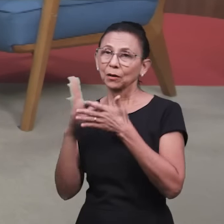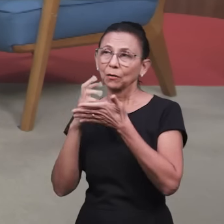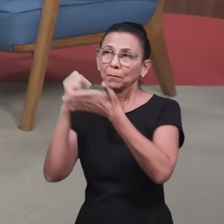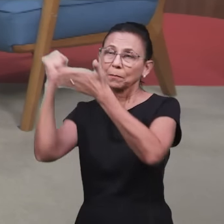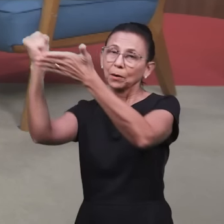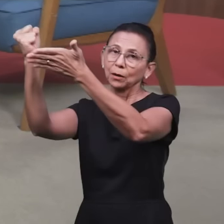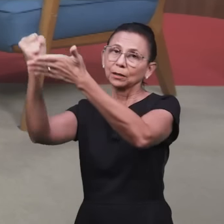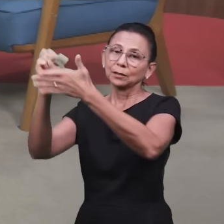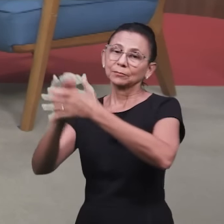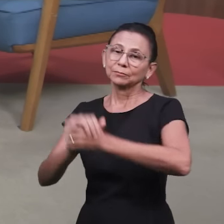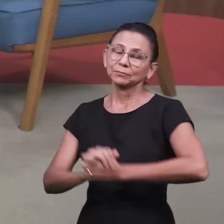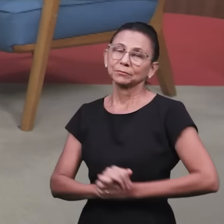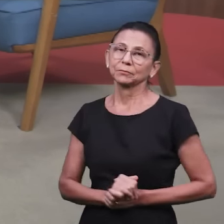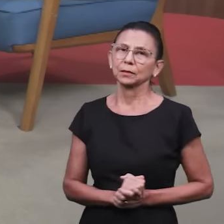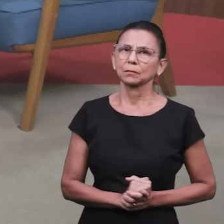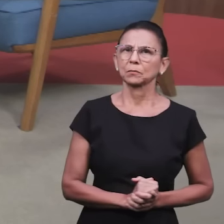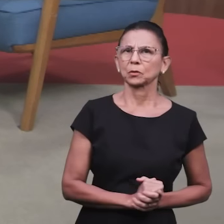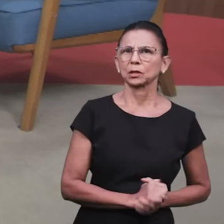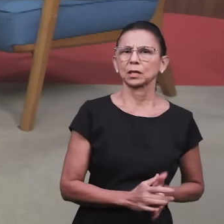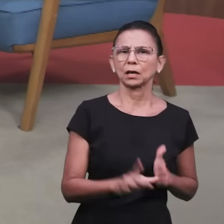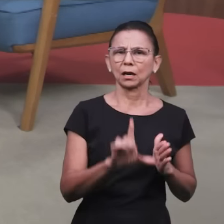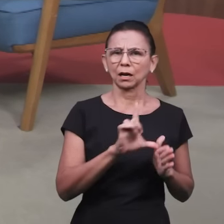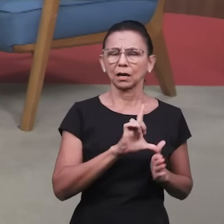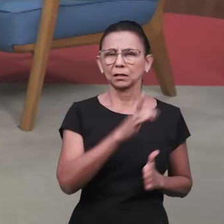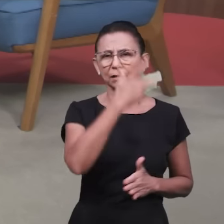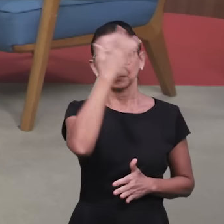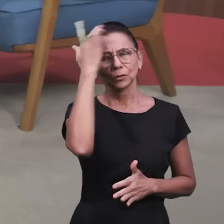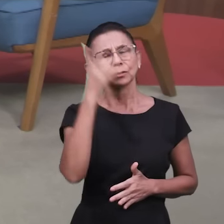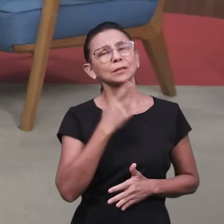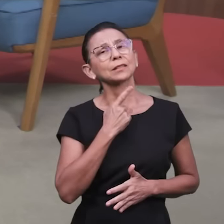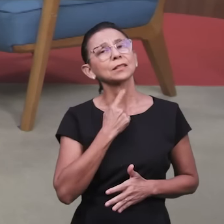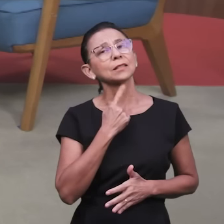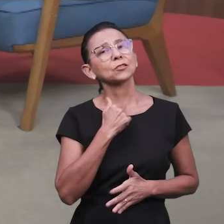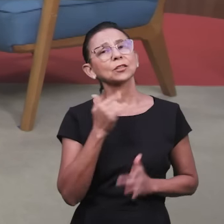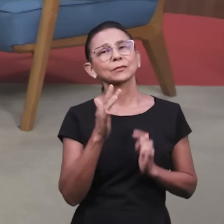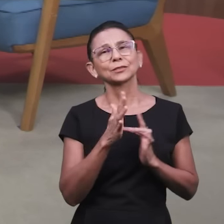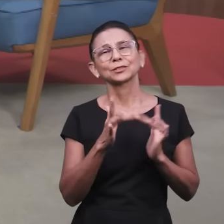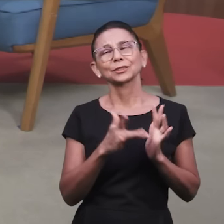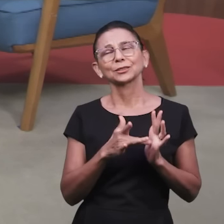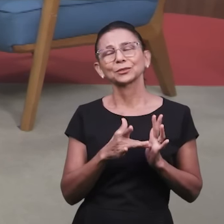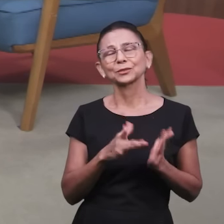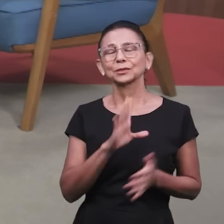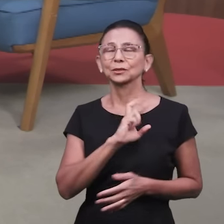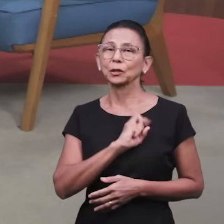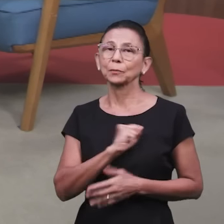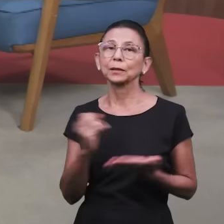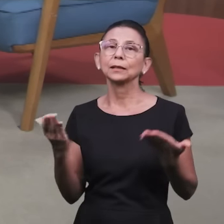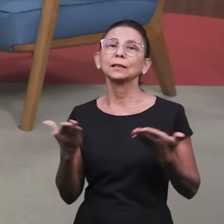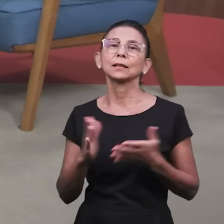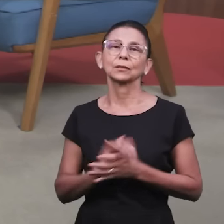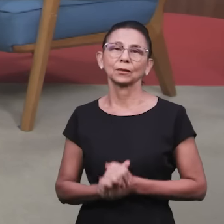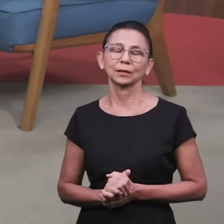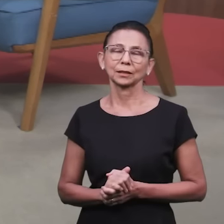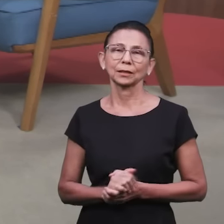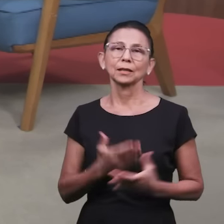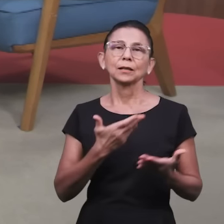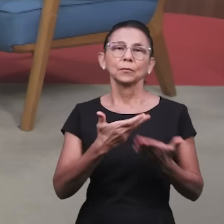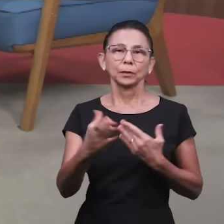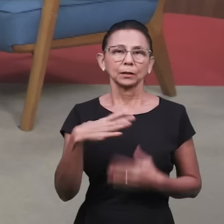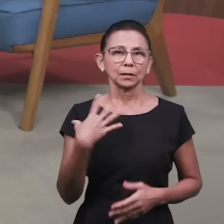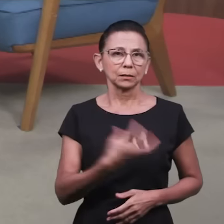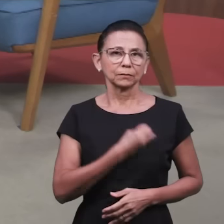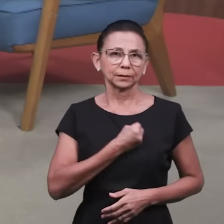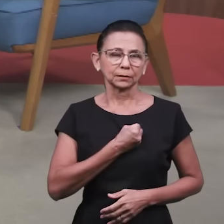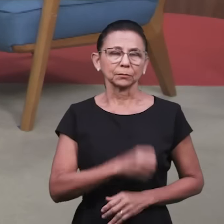quem antes dizia que desejava ter a presença do amado vai ficar fora da bênção da